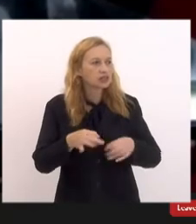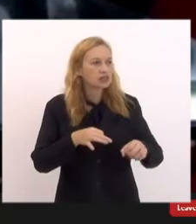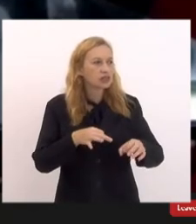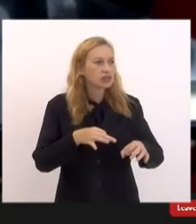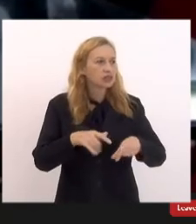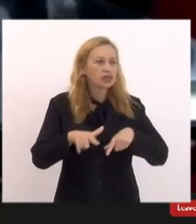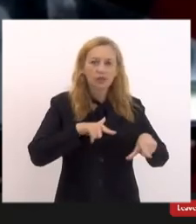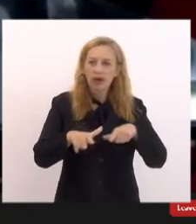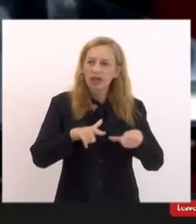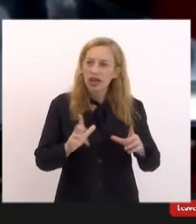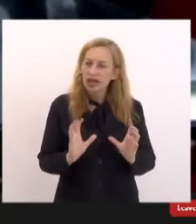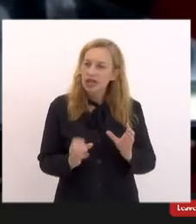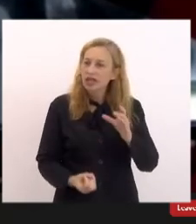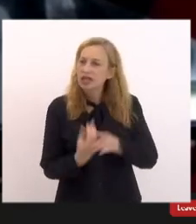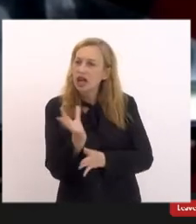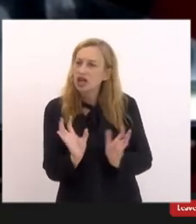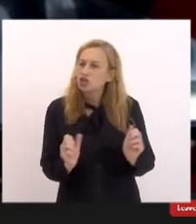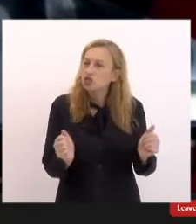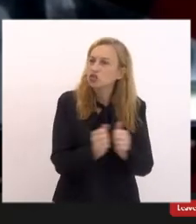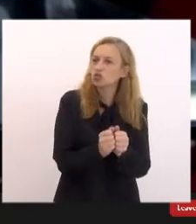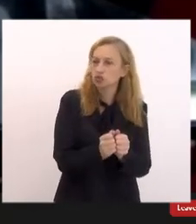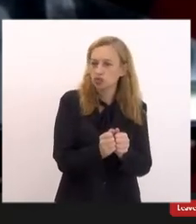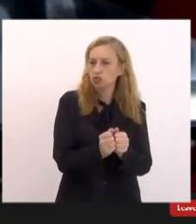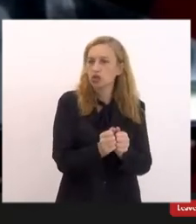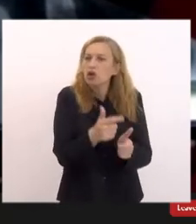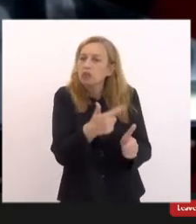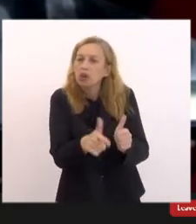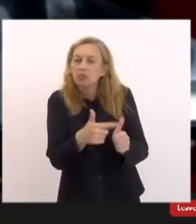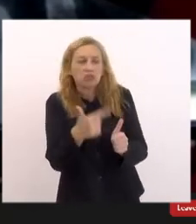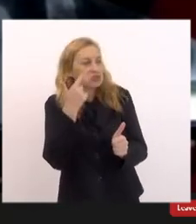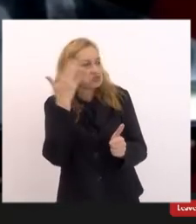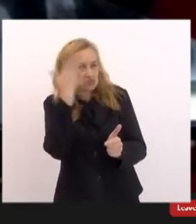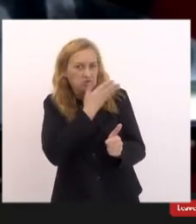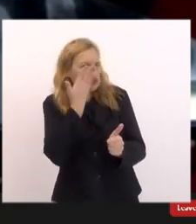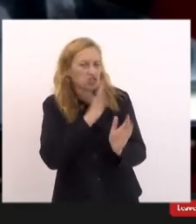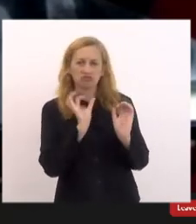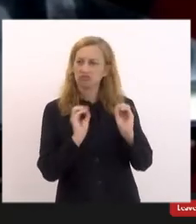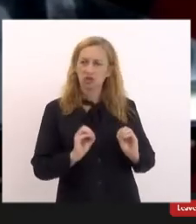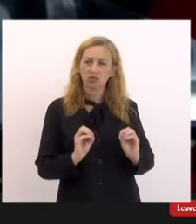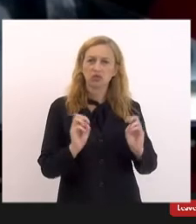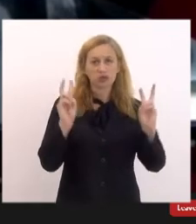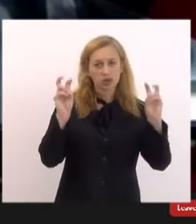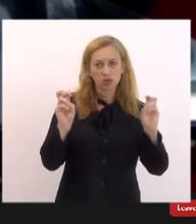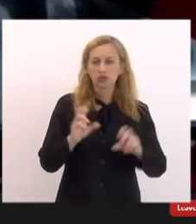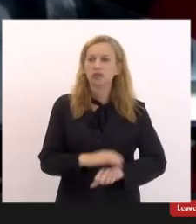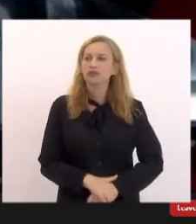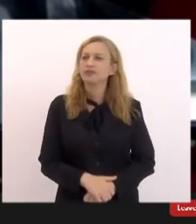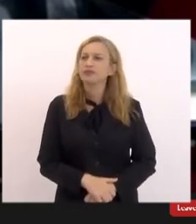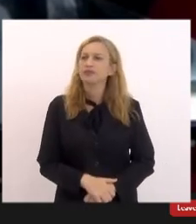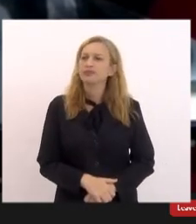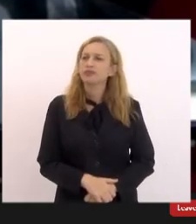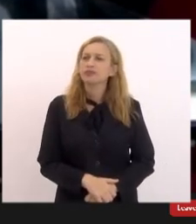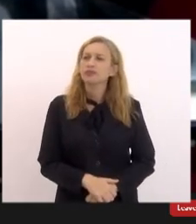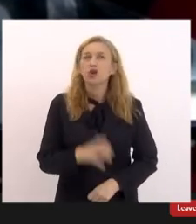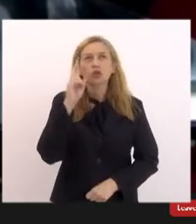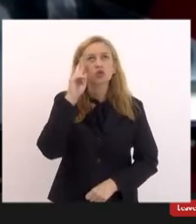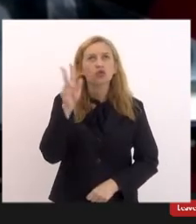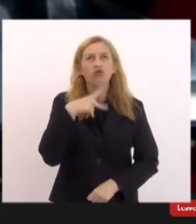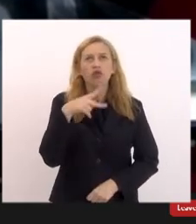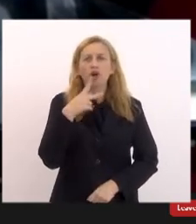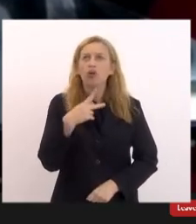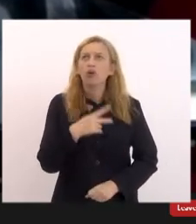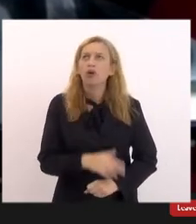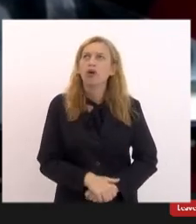Não vejo nenhum tipo de problema com relação a isso. O senhor levantou a questão